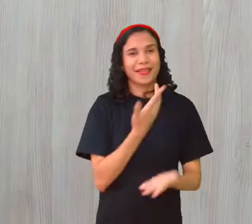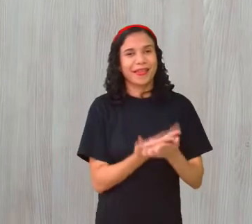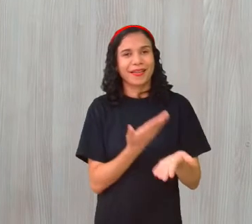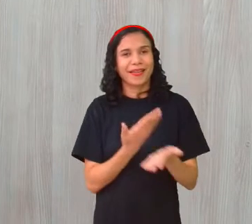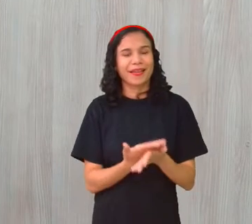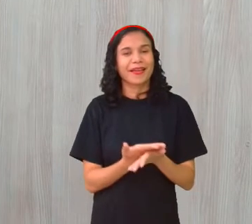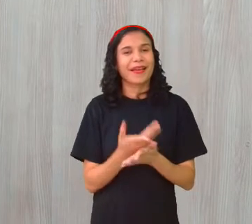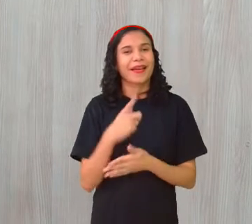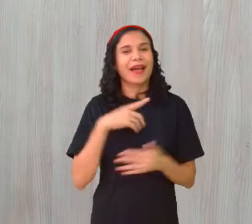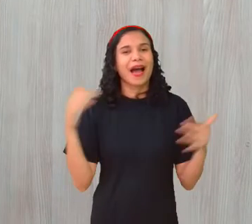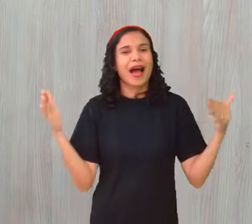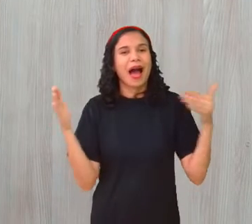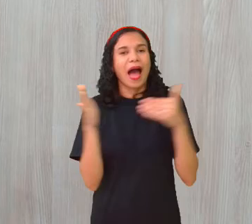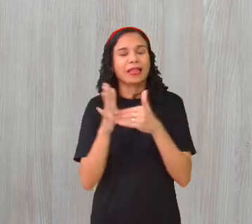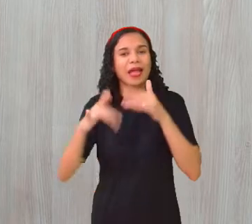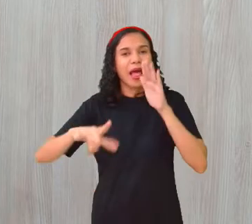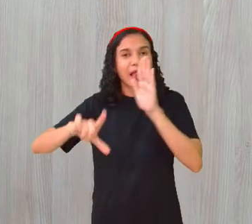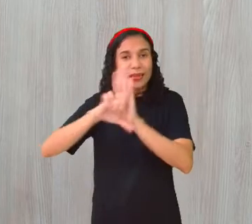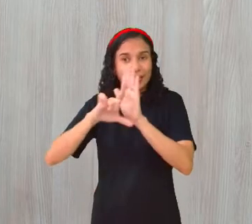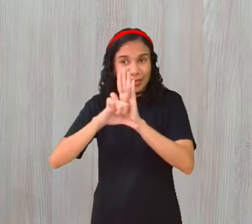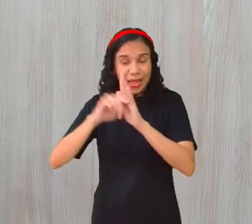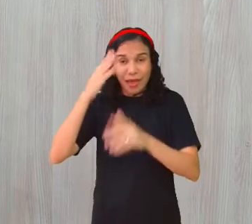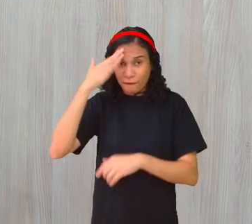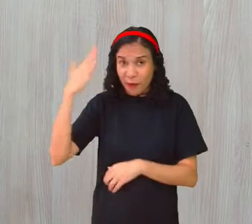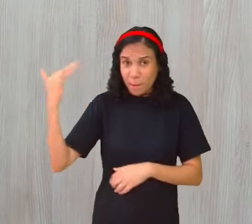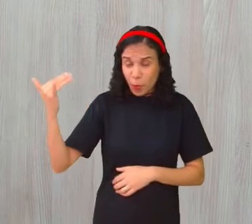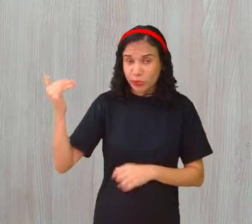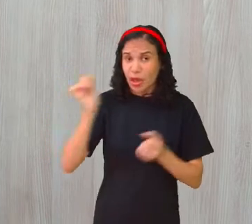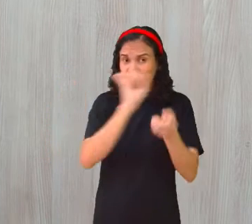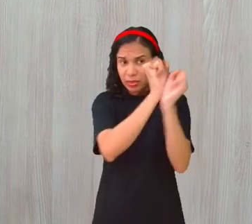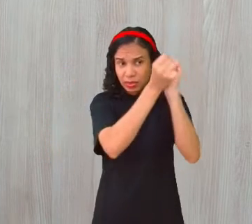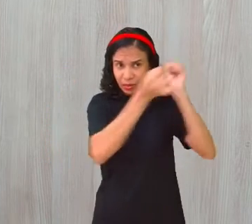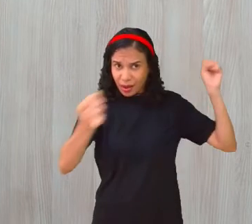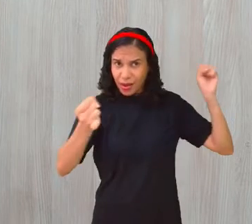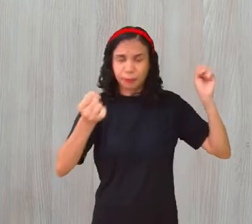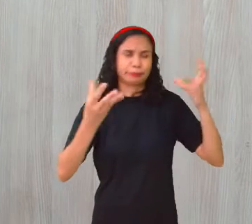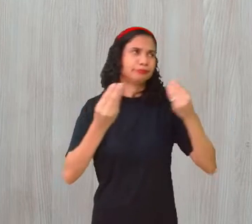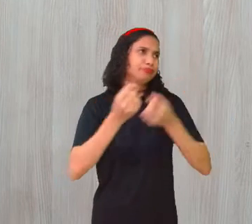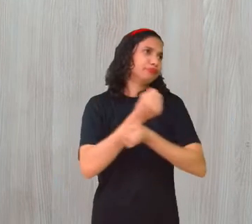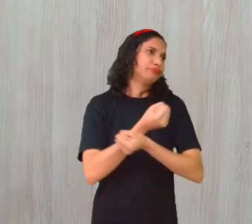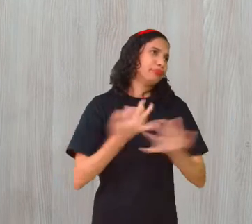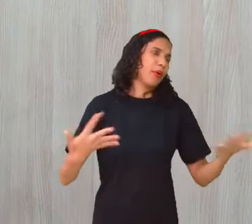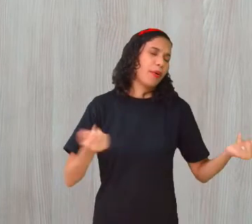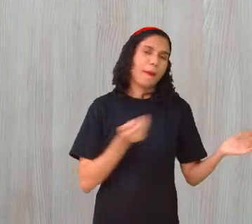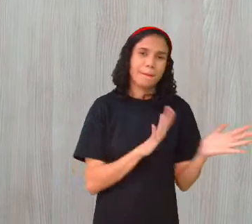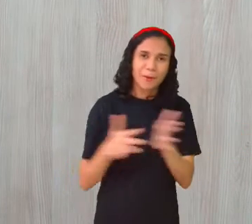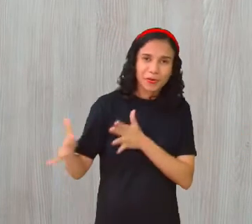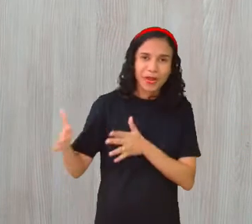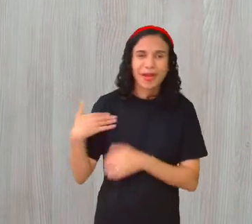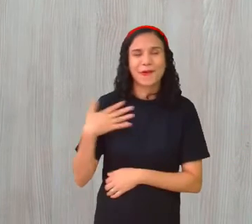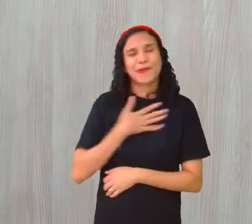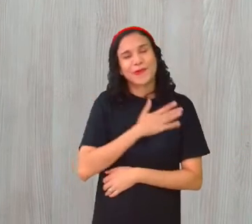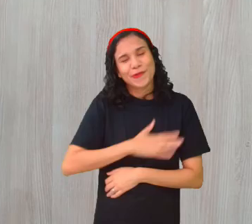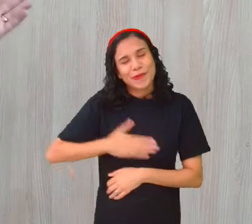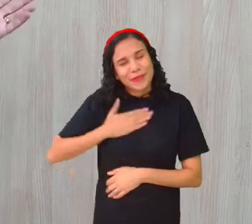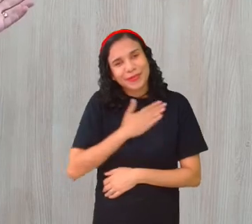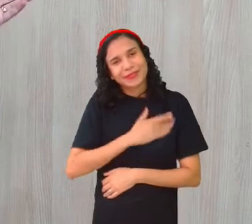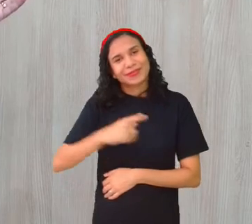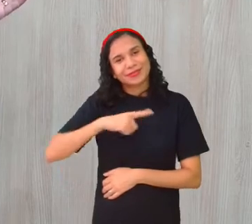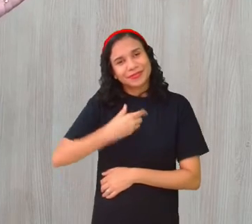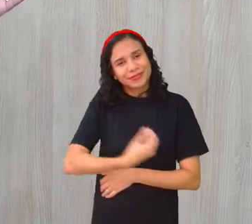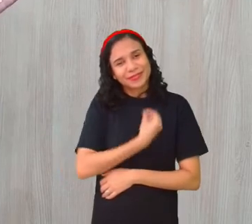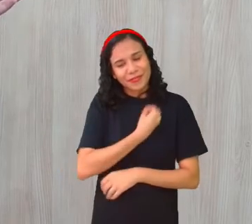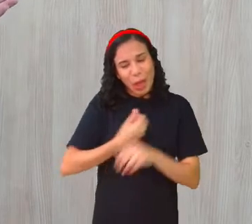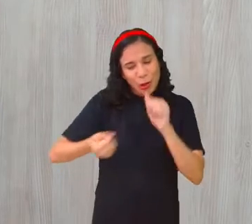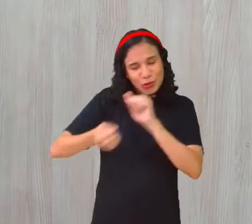aulas, porque até chegar naquela leizinha mais famosa, passa por vários outros processos, viu? Gente, foi um prazer estar aqui em mais uma